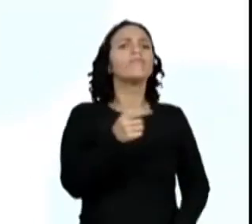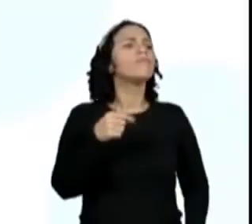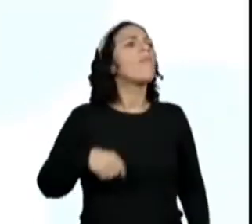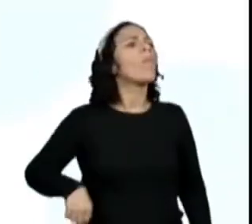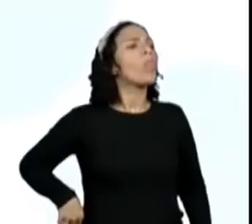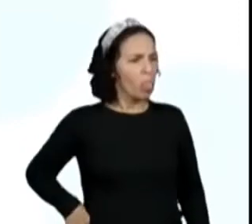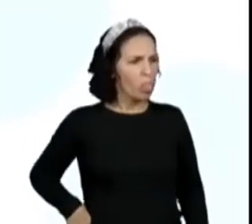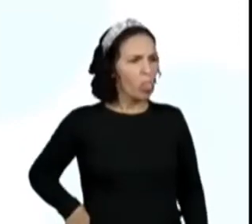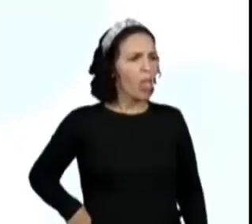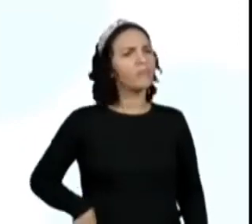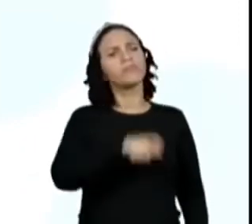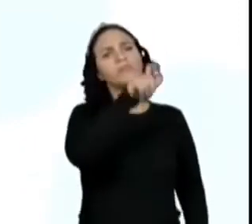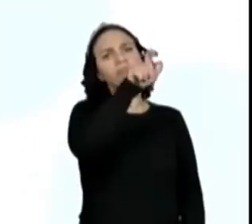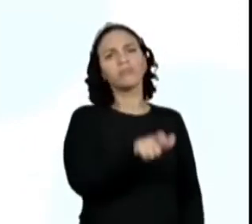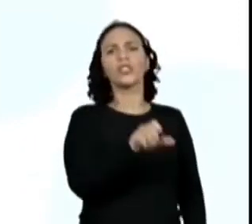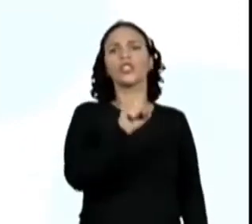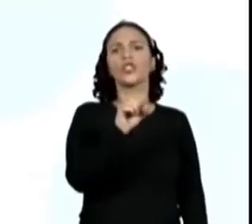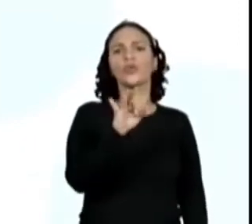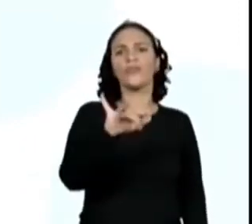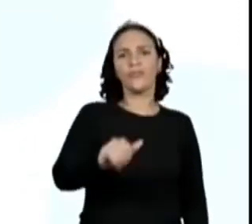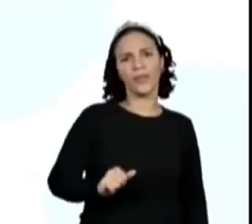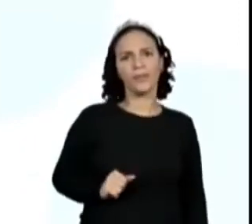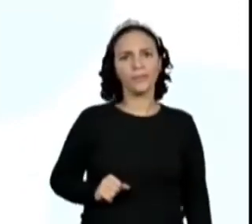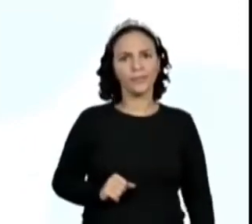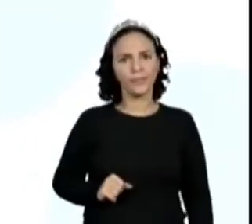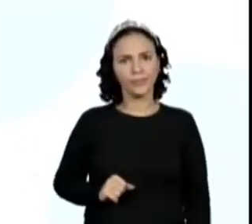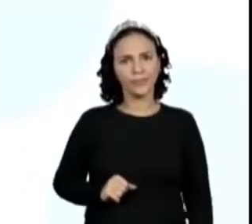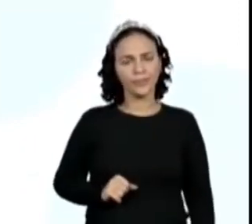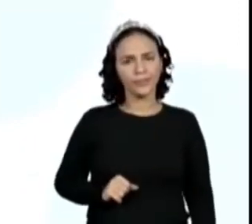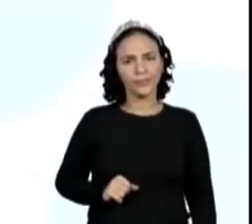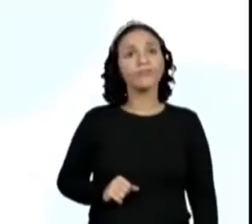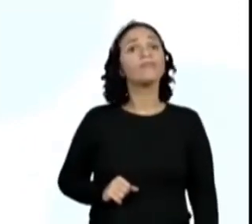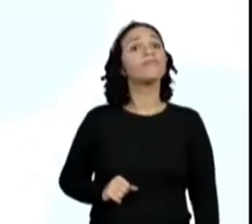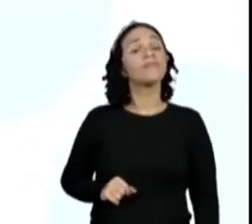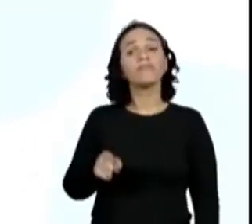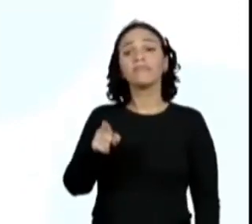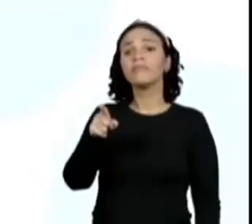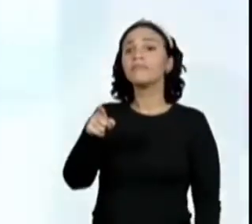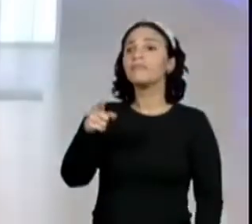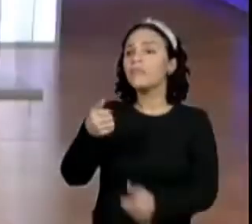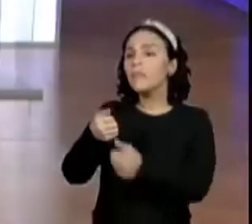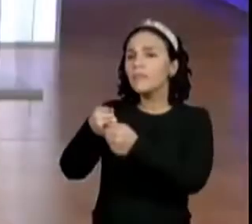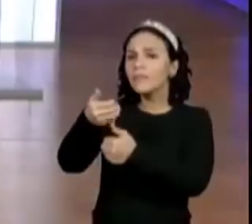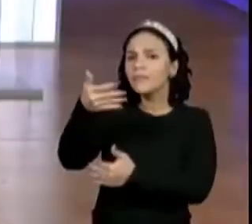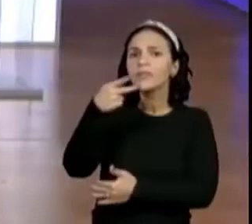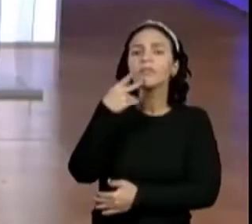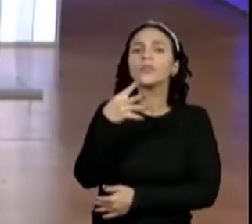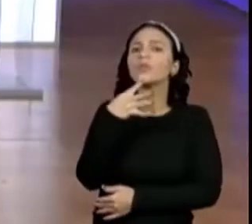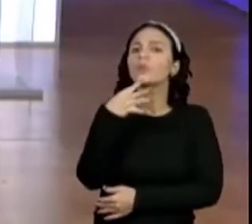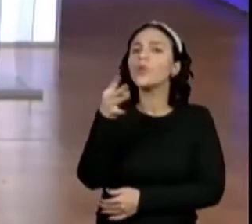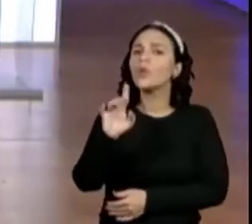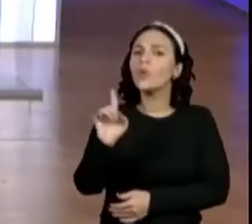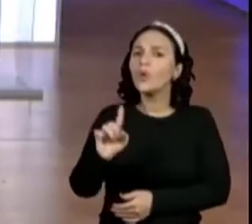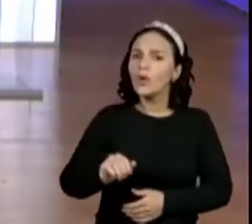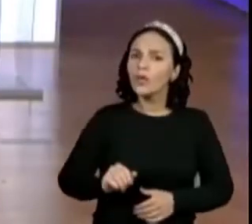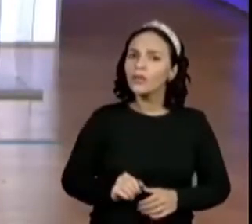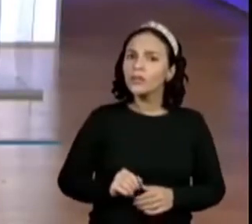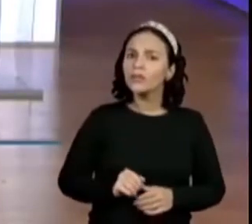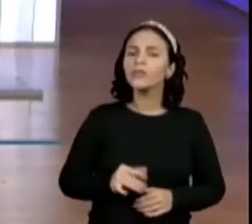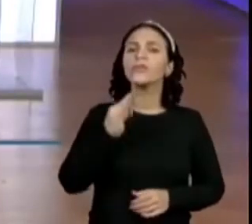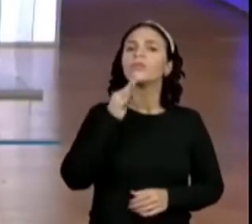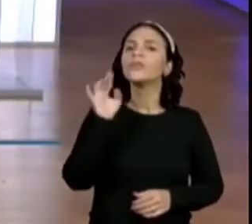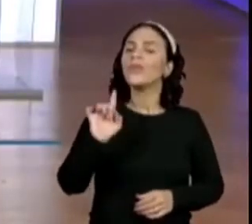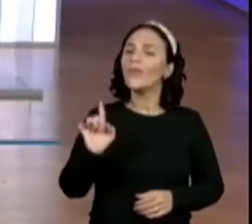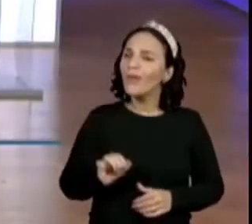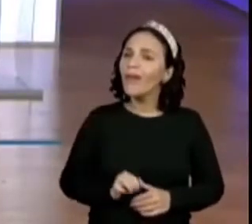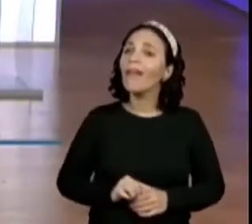Dona Sofia. Professora Ana, no chat eles estão mandando que também não conheciam essa versão. Ó, já apareceu uma outra